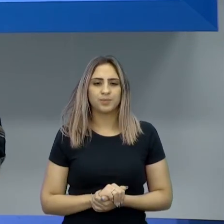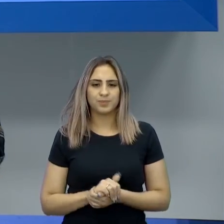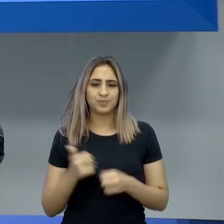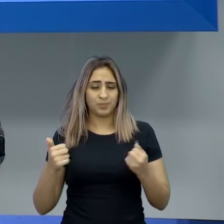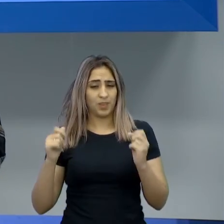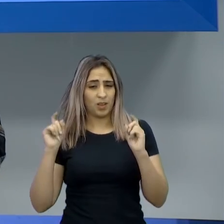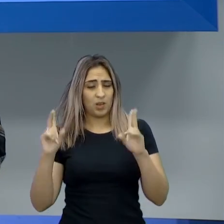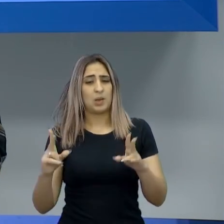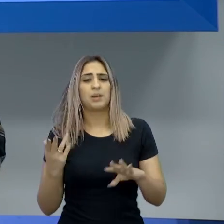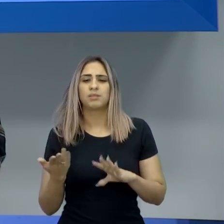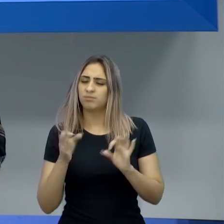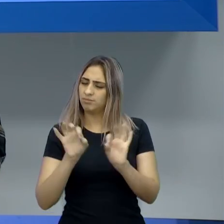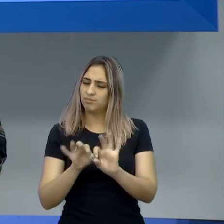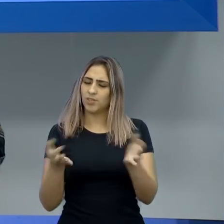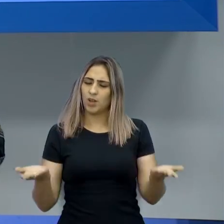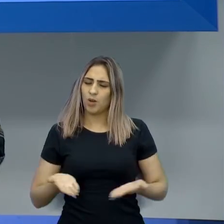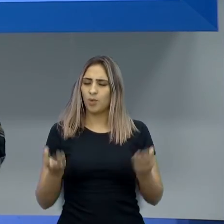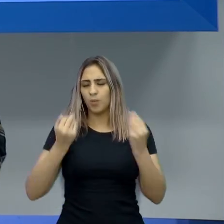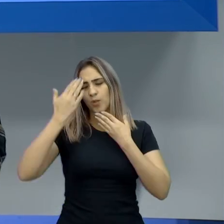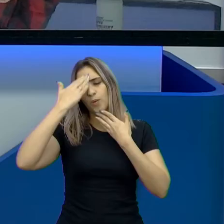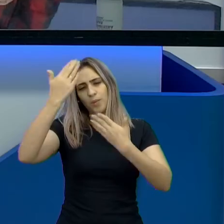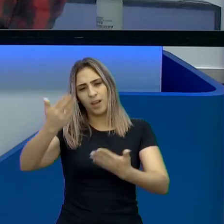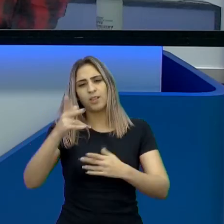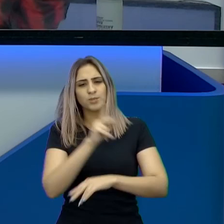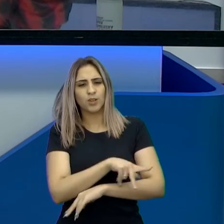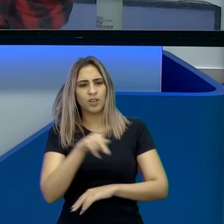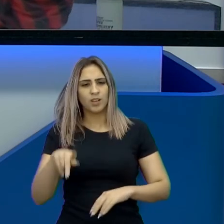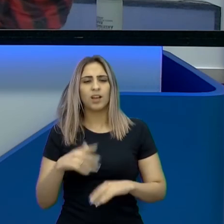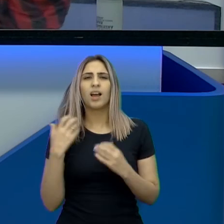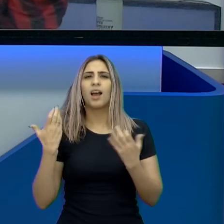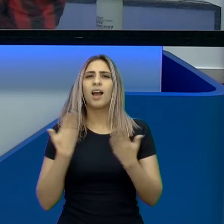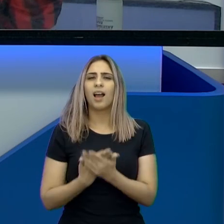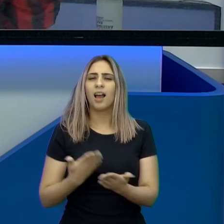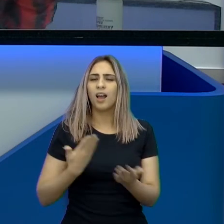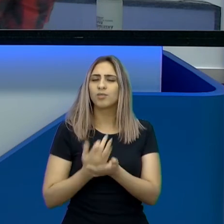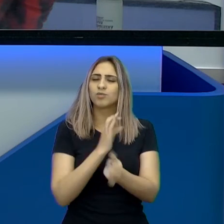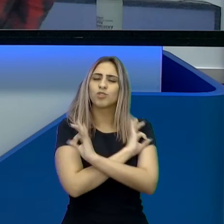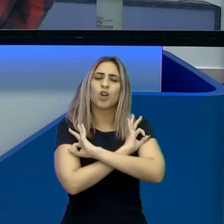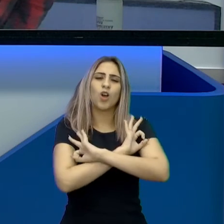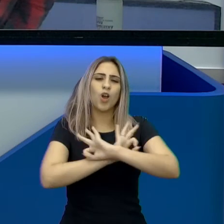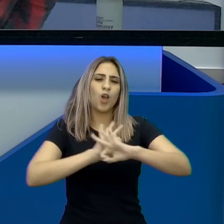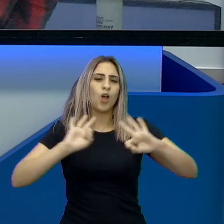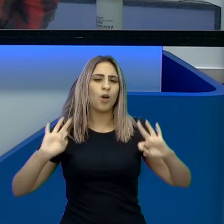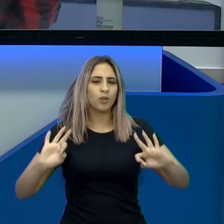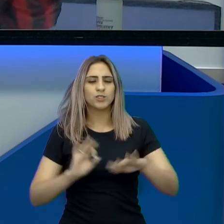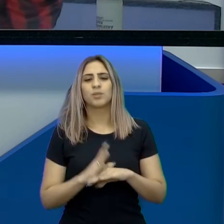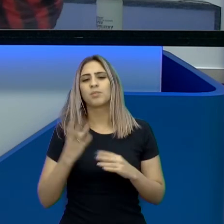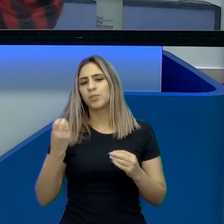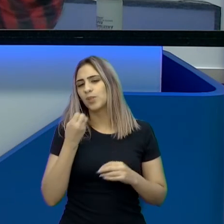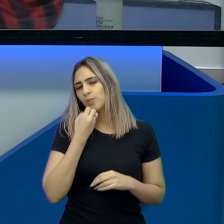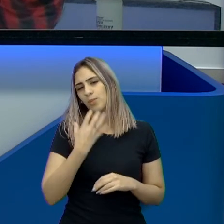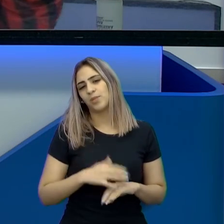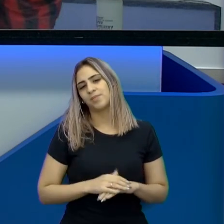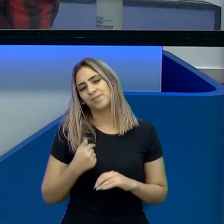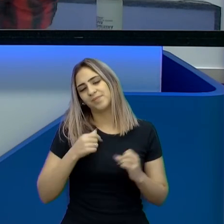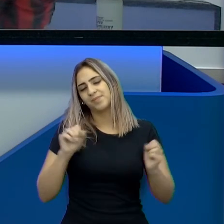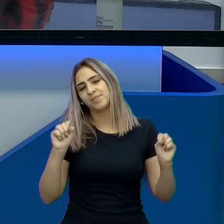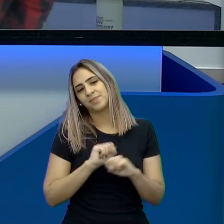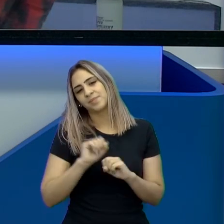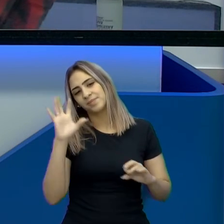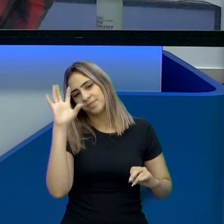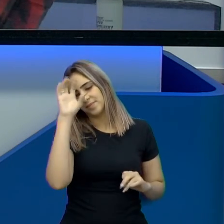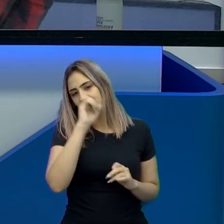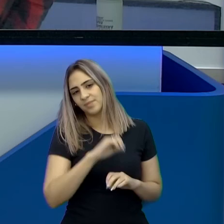tá? Então, basicamente é isso por hoje. Muito obrigado, professoras, porque a aula foi extremamente rica, excelente. Eu adorei